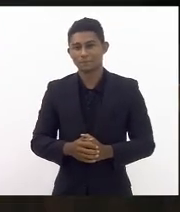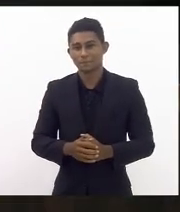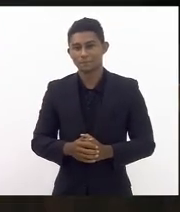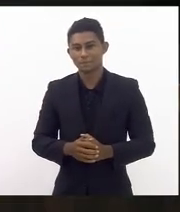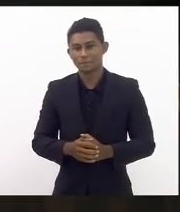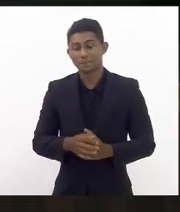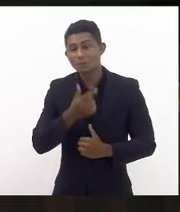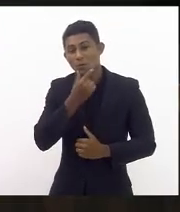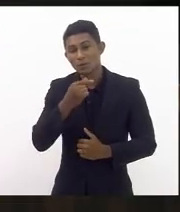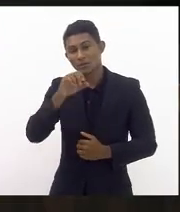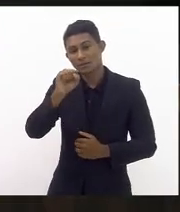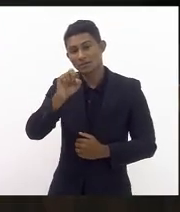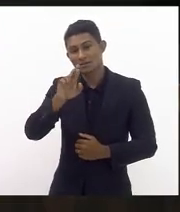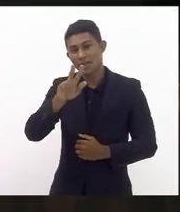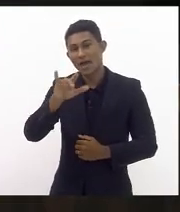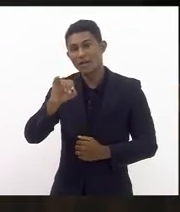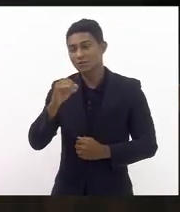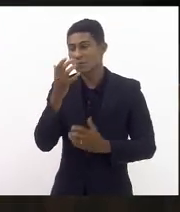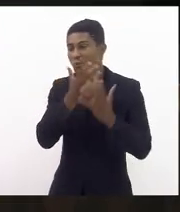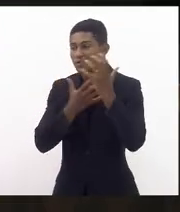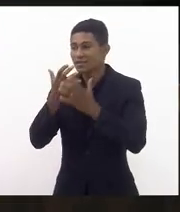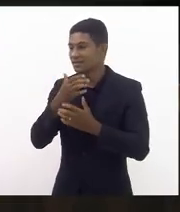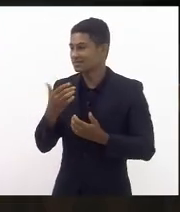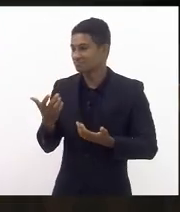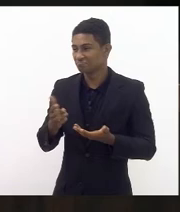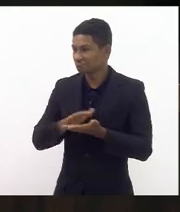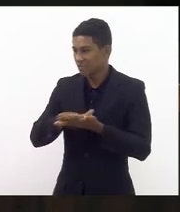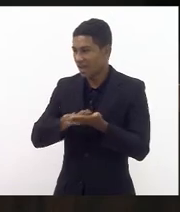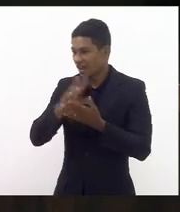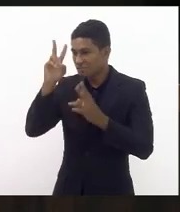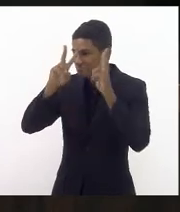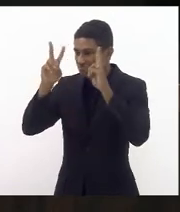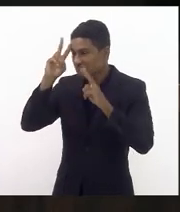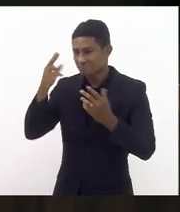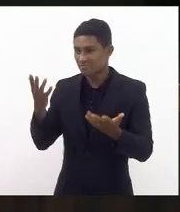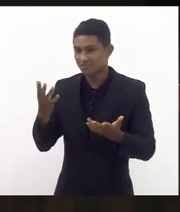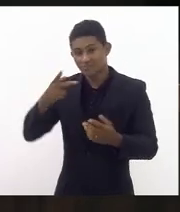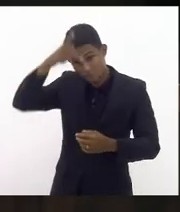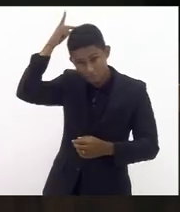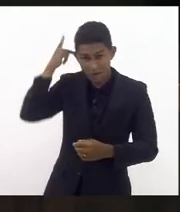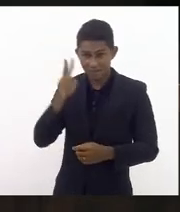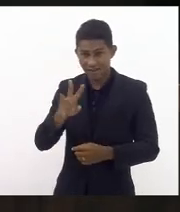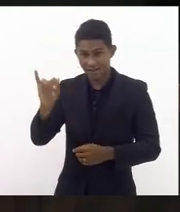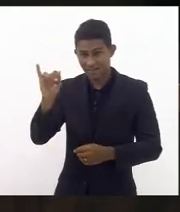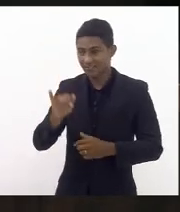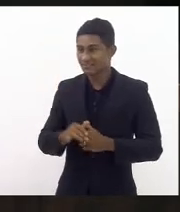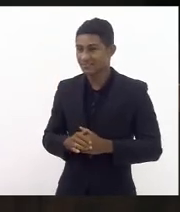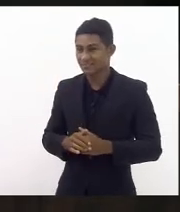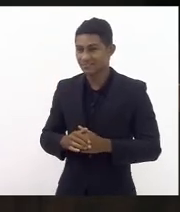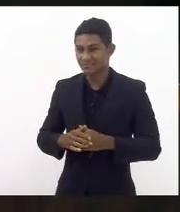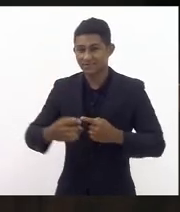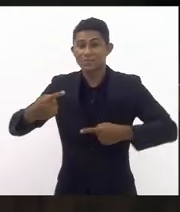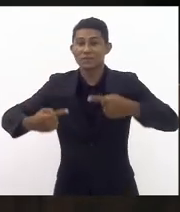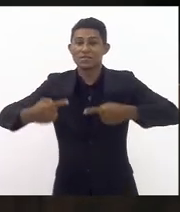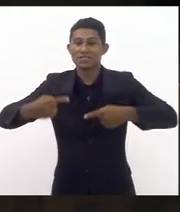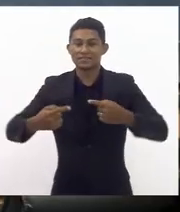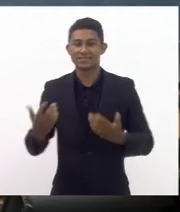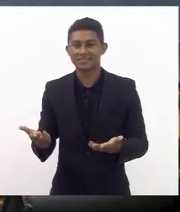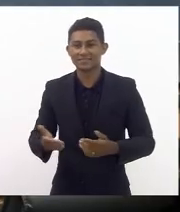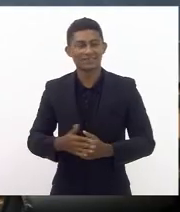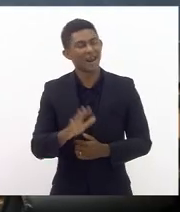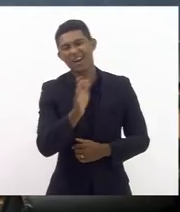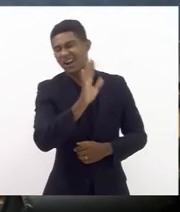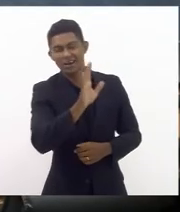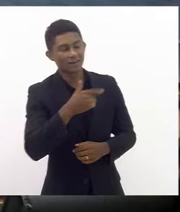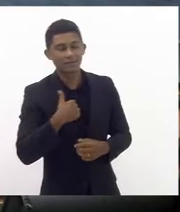Sérgio Reis. Vai lembrar Jovem Guarda? Nada? Luiz Paulo vai lembrar lá. Eu não. Para discutir Jovem Guarda. Ele vai cantar